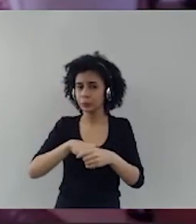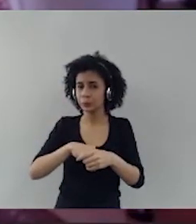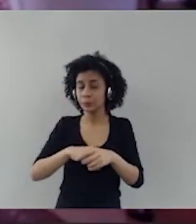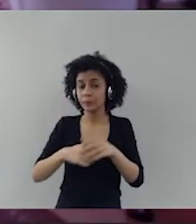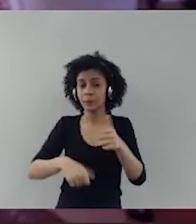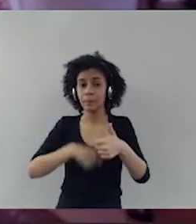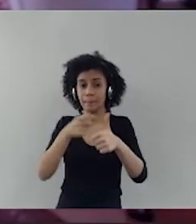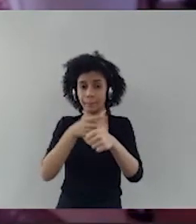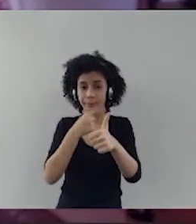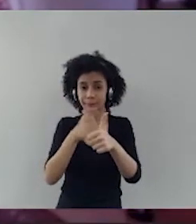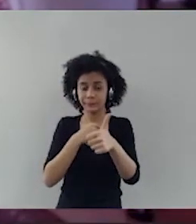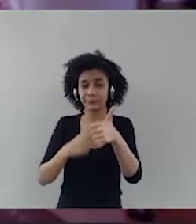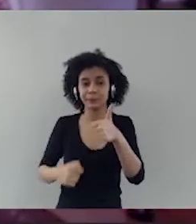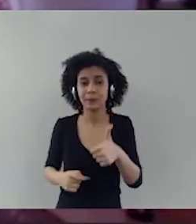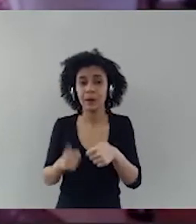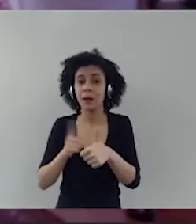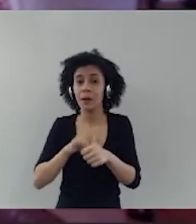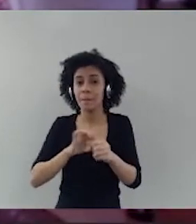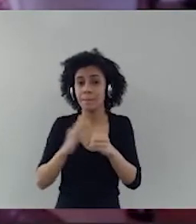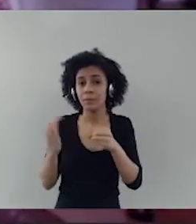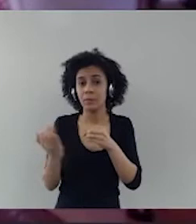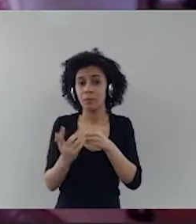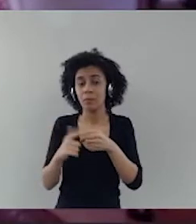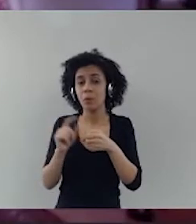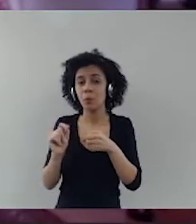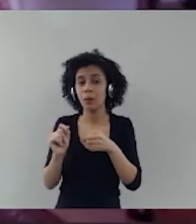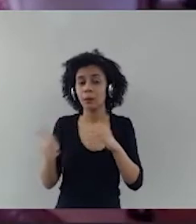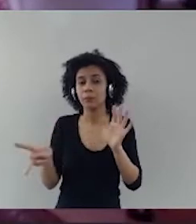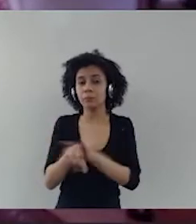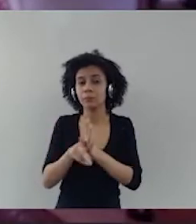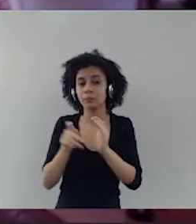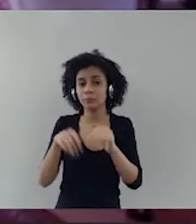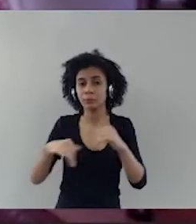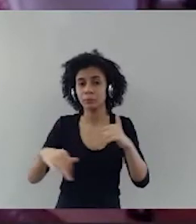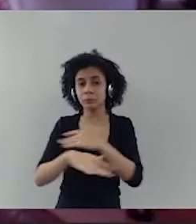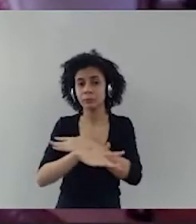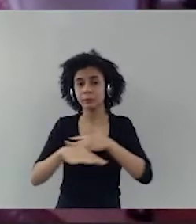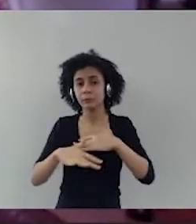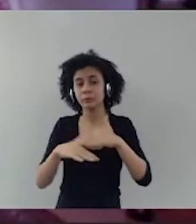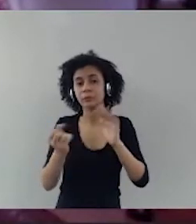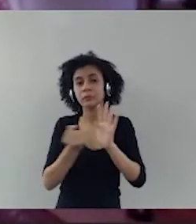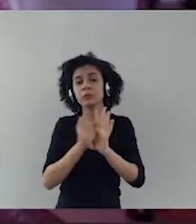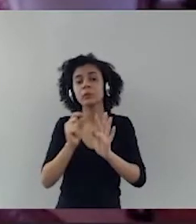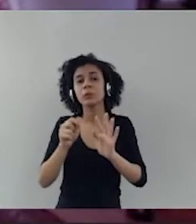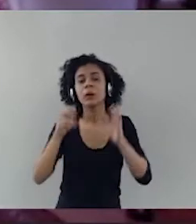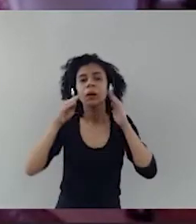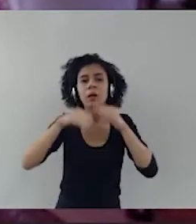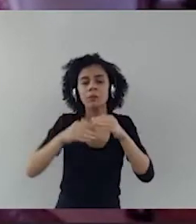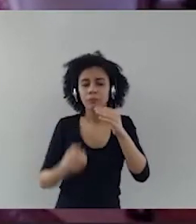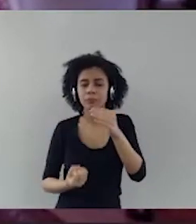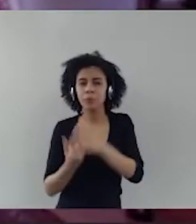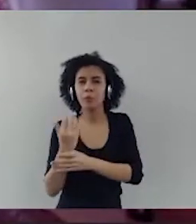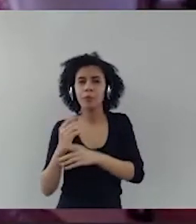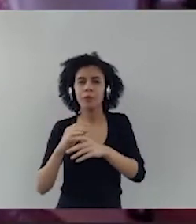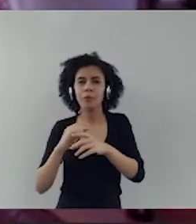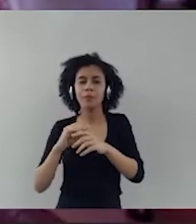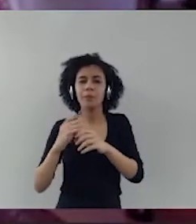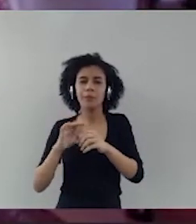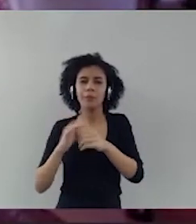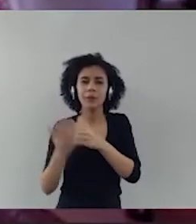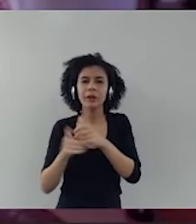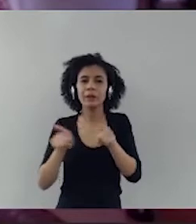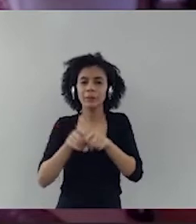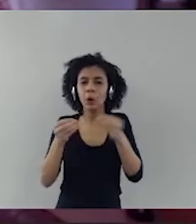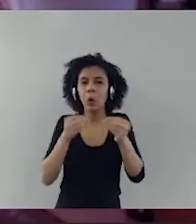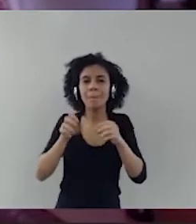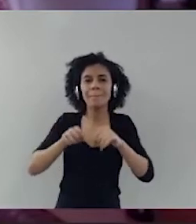delas é que a pandemia é um fenômeno essencialmente urbano, dadas a natureza do vírus e as suas formas de transmissão.